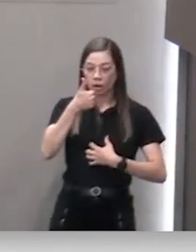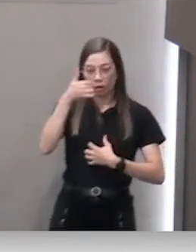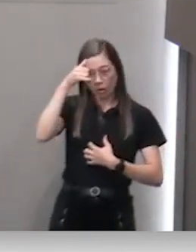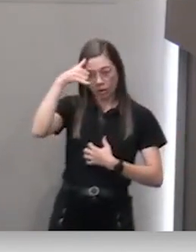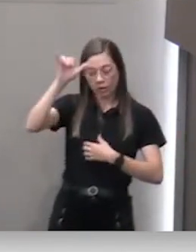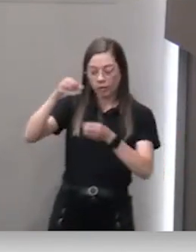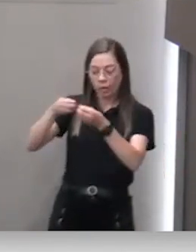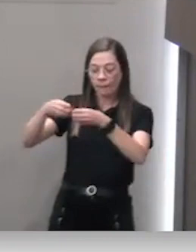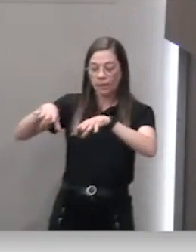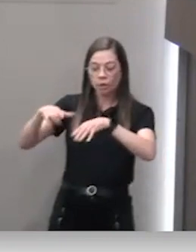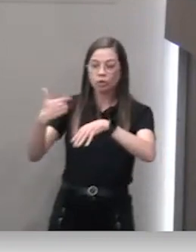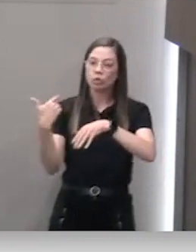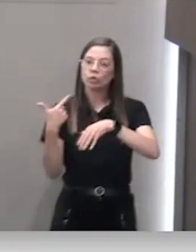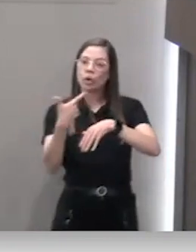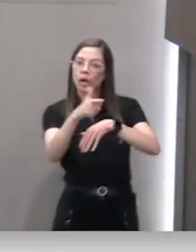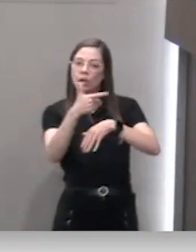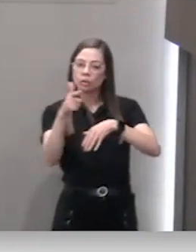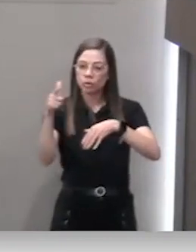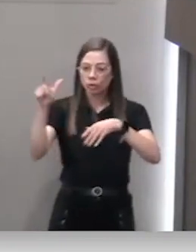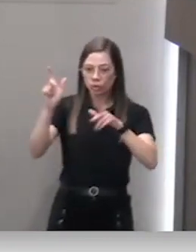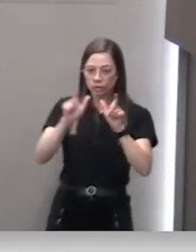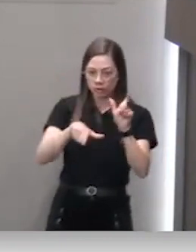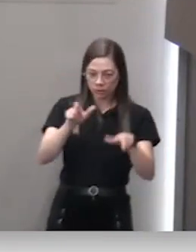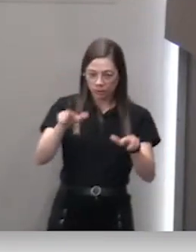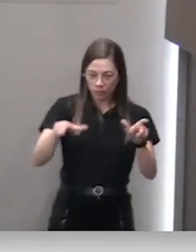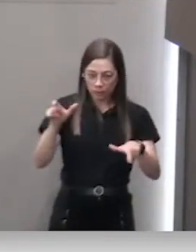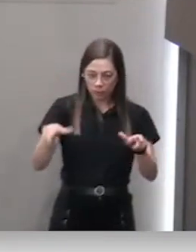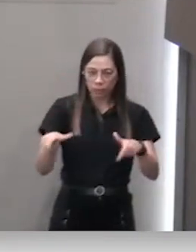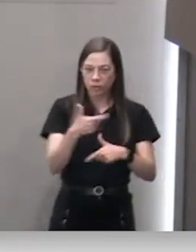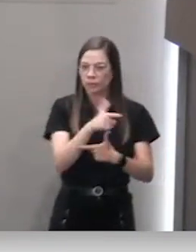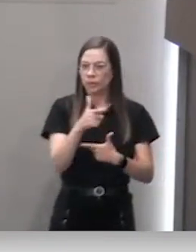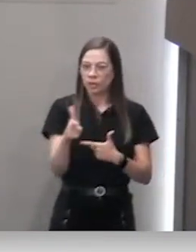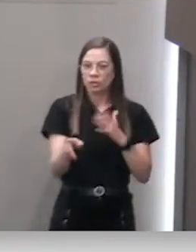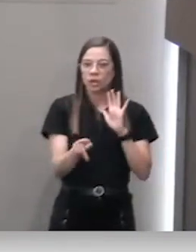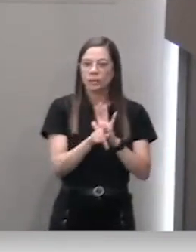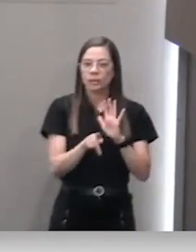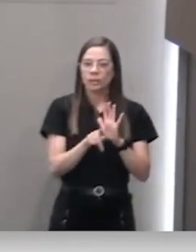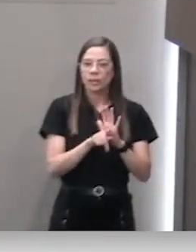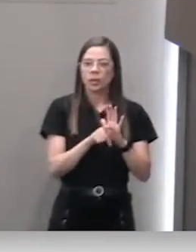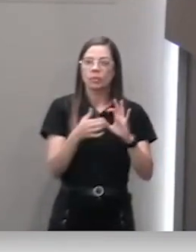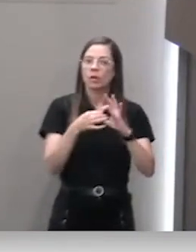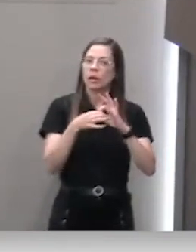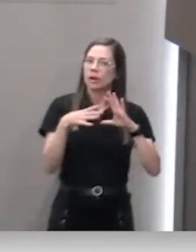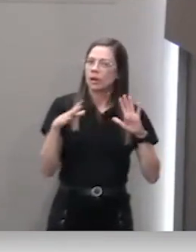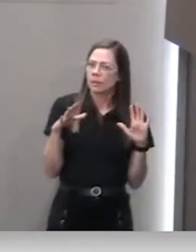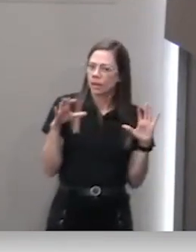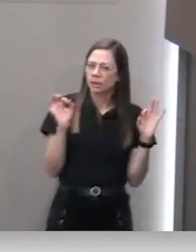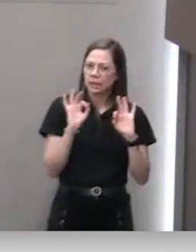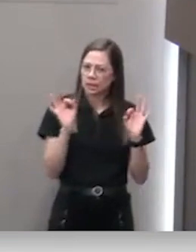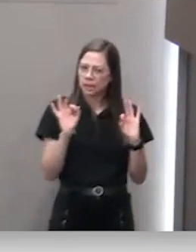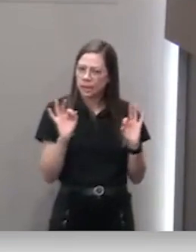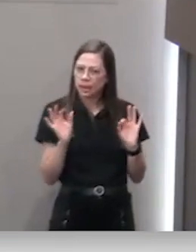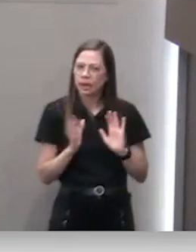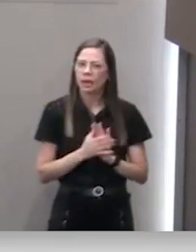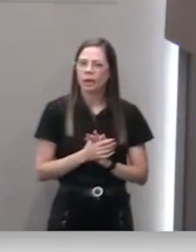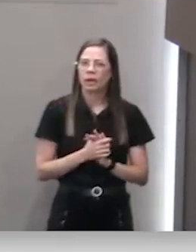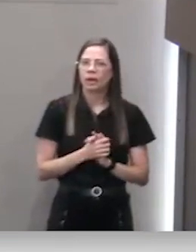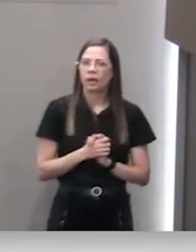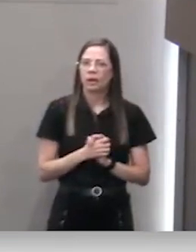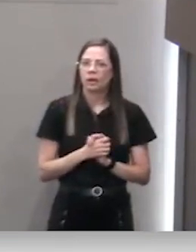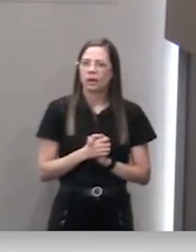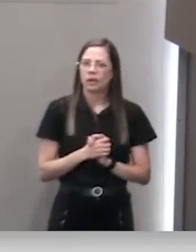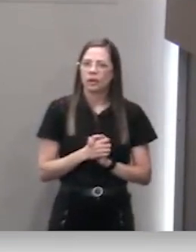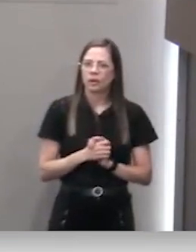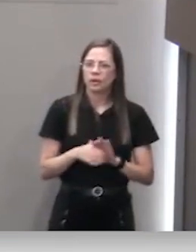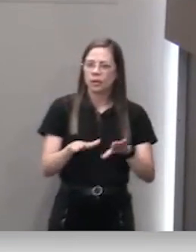outros. Então, assim, não é uma restrição esse projeto à liberdade de ninguém,